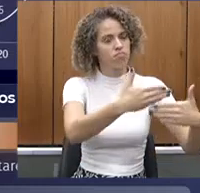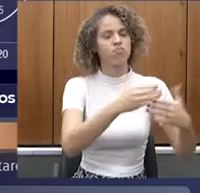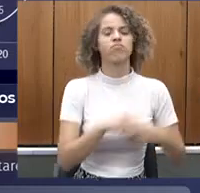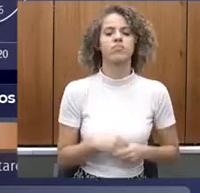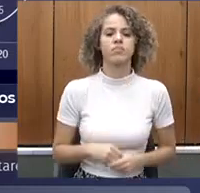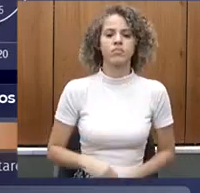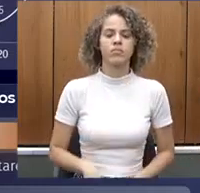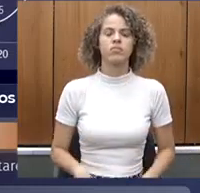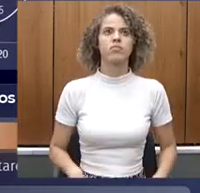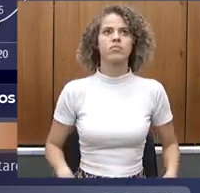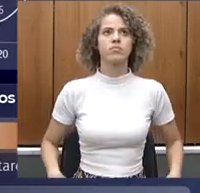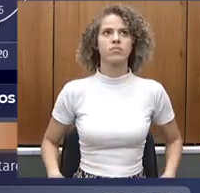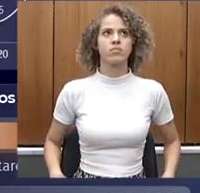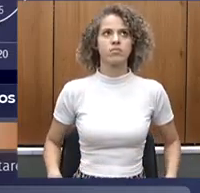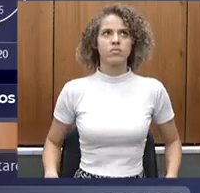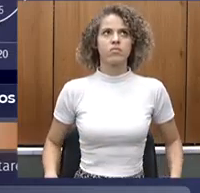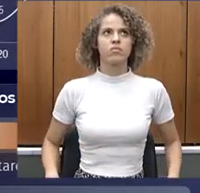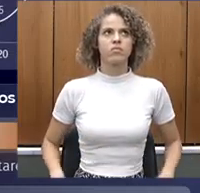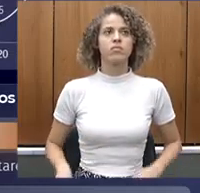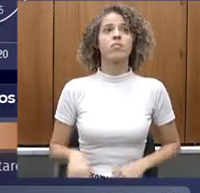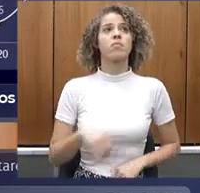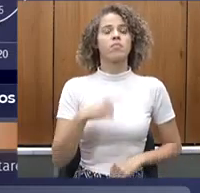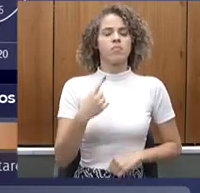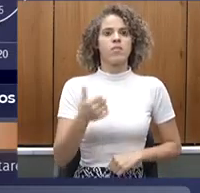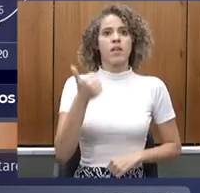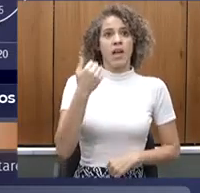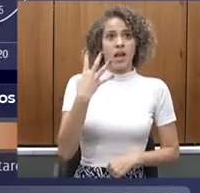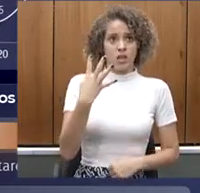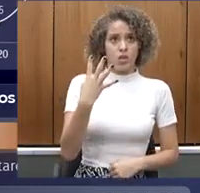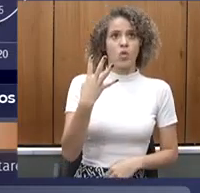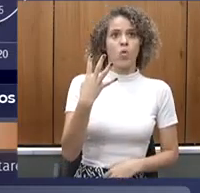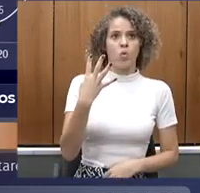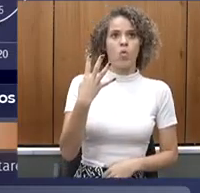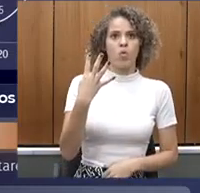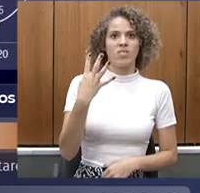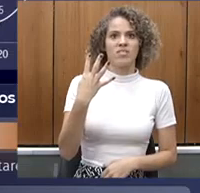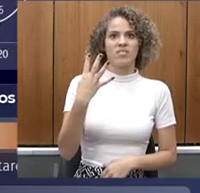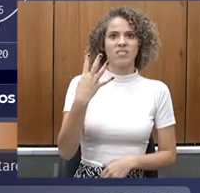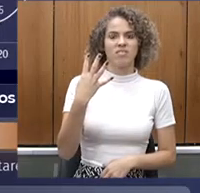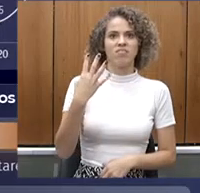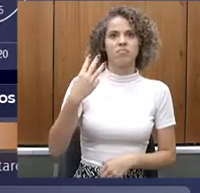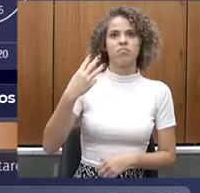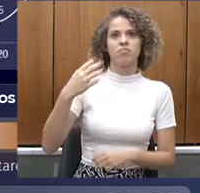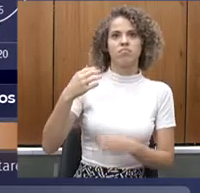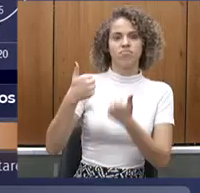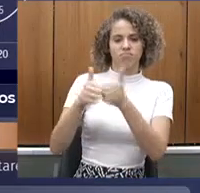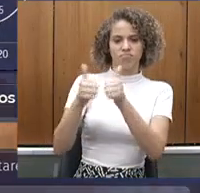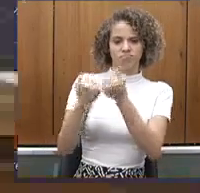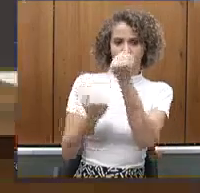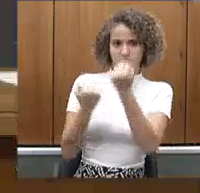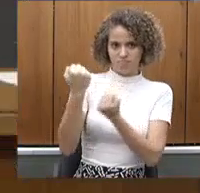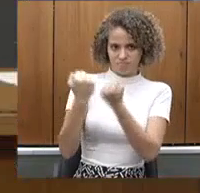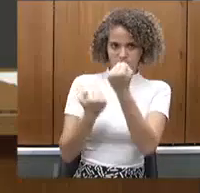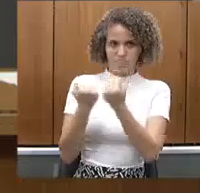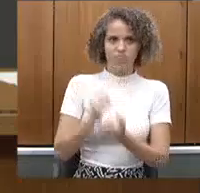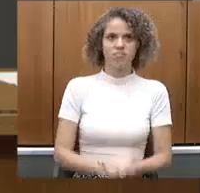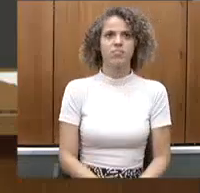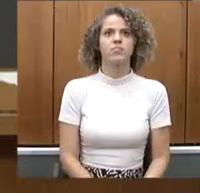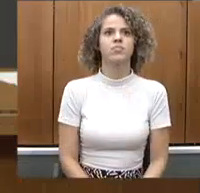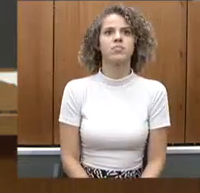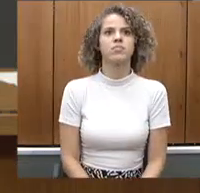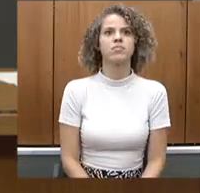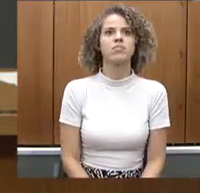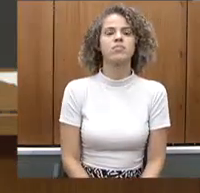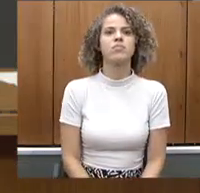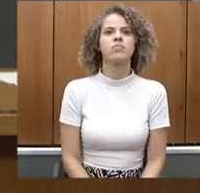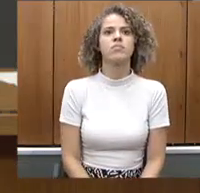mas de um milhão é mais de 14 viaturas empregadas nesse sentido as melhorias